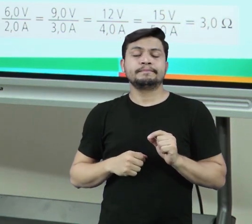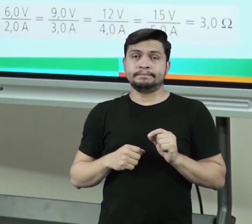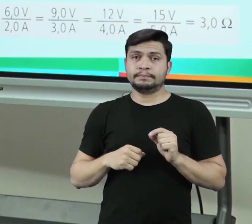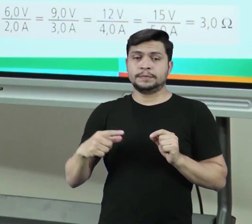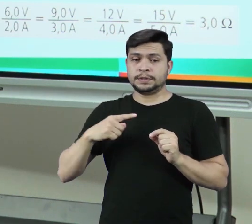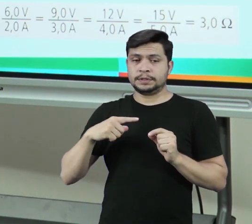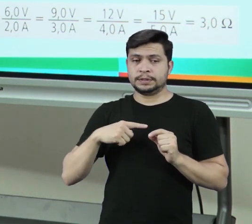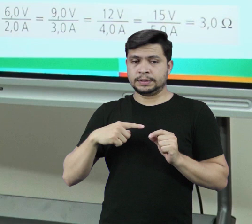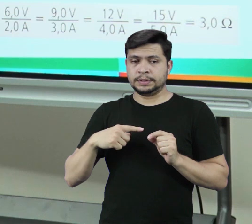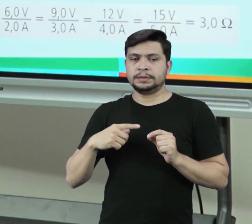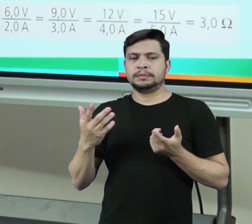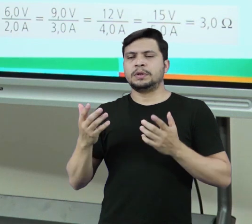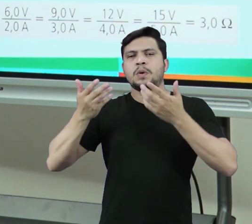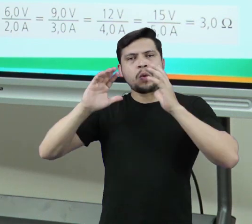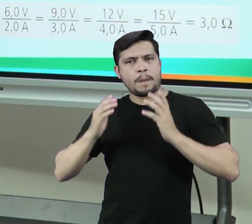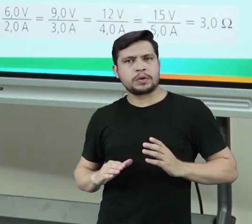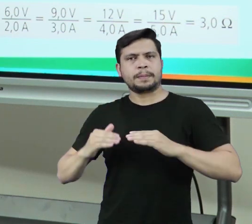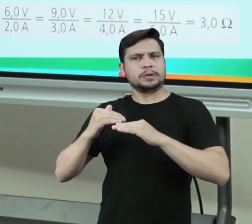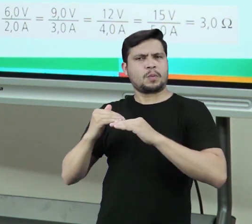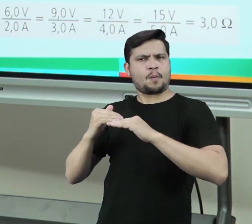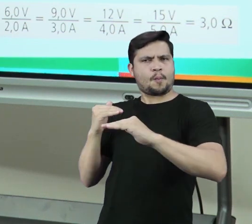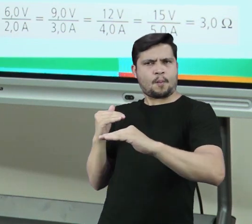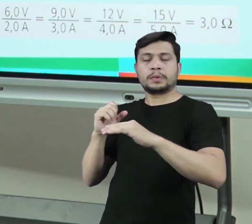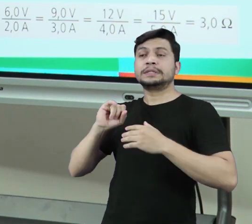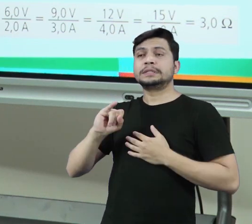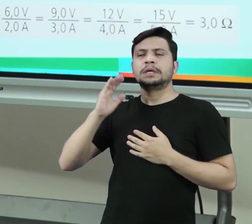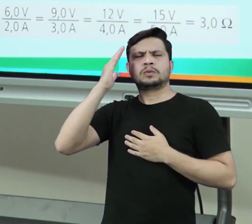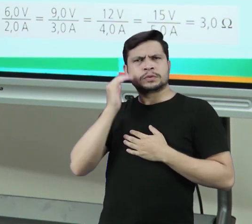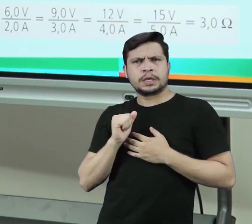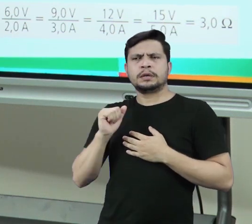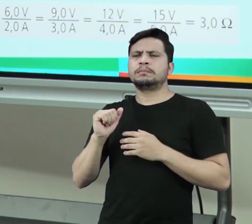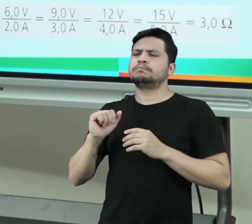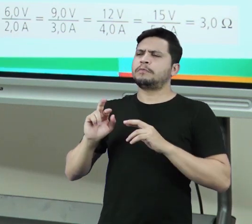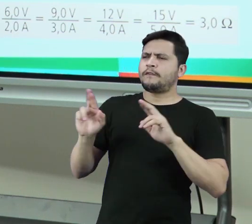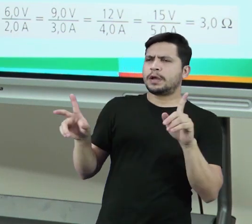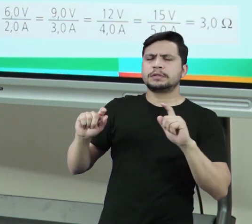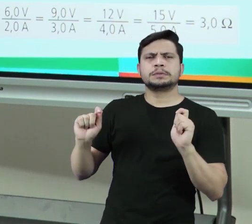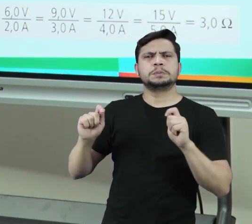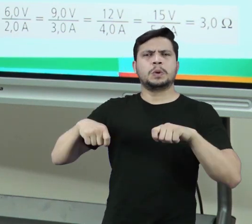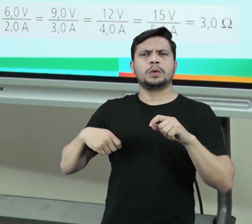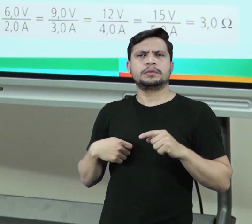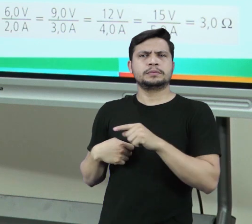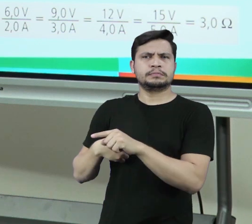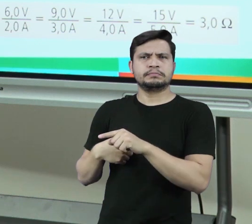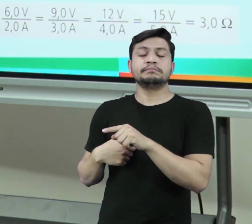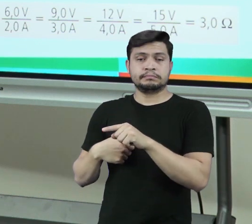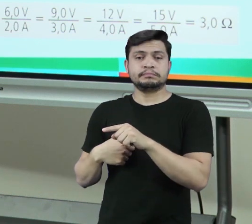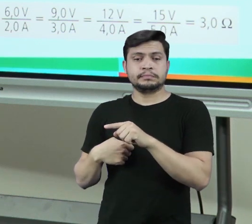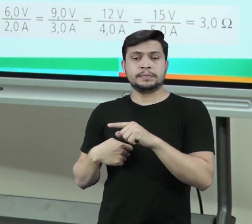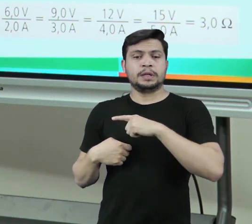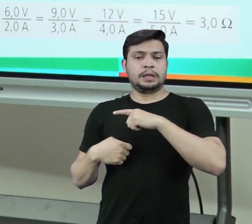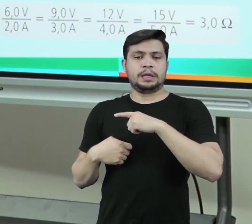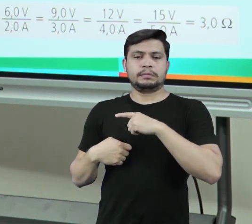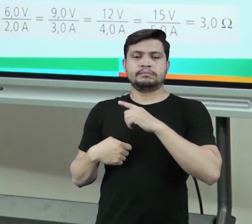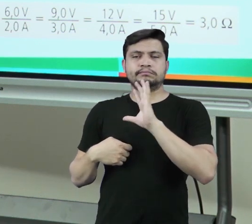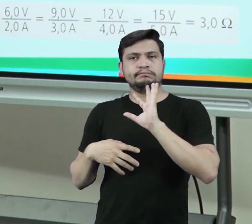obedecia a um comportamento linear quando eu estabelecia uma diferença de potencial ao longo dos terminais desse